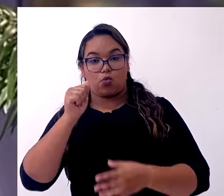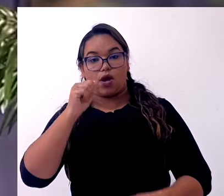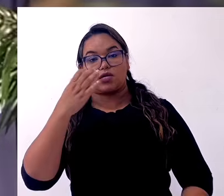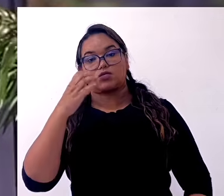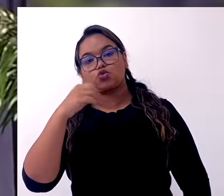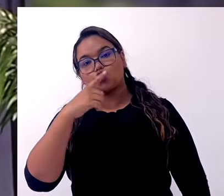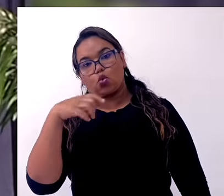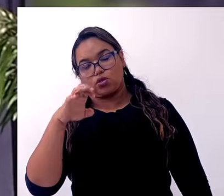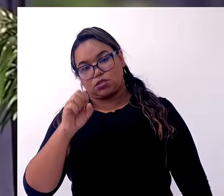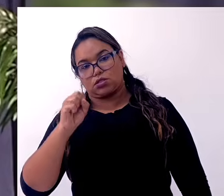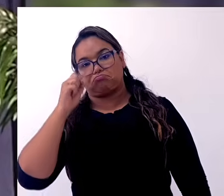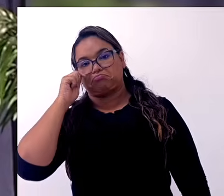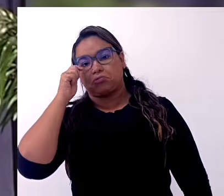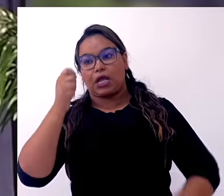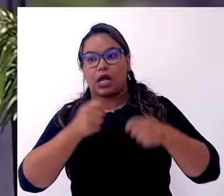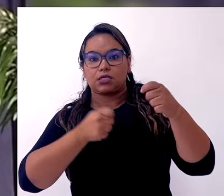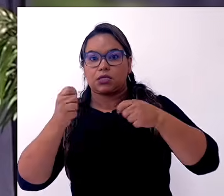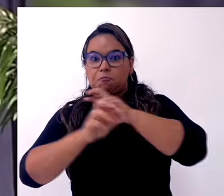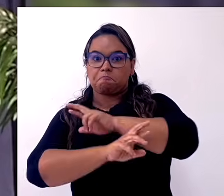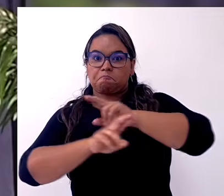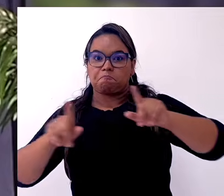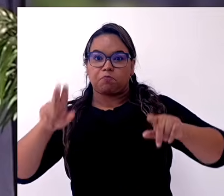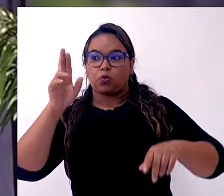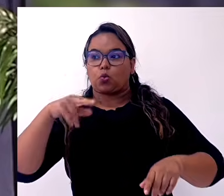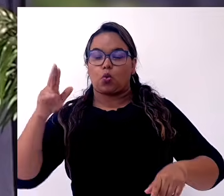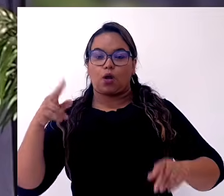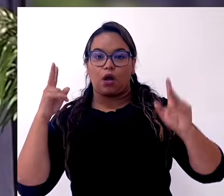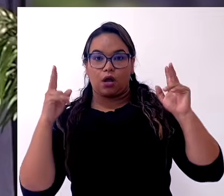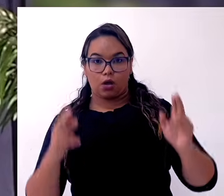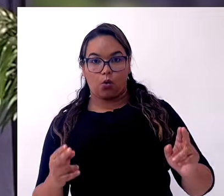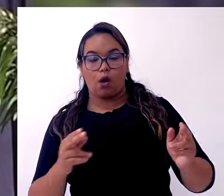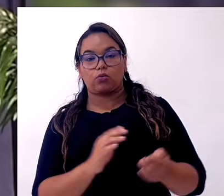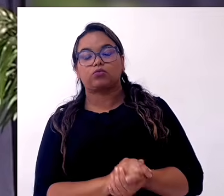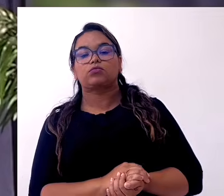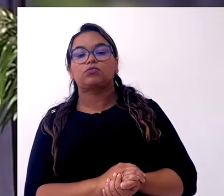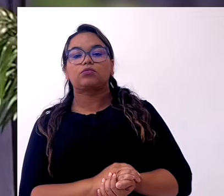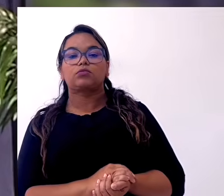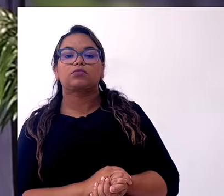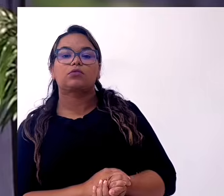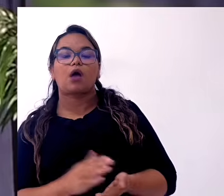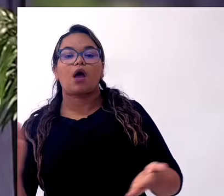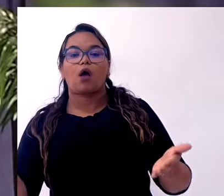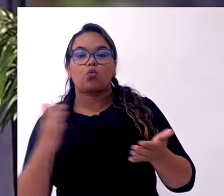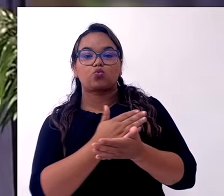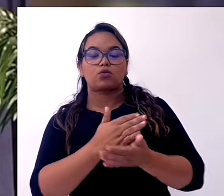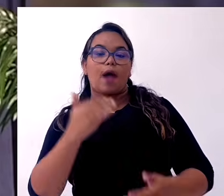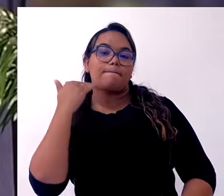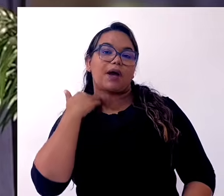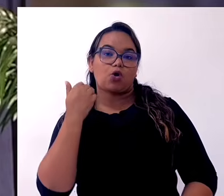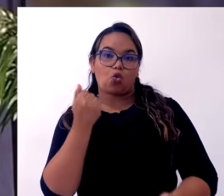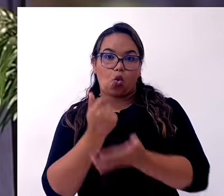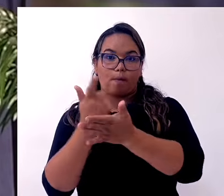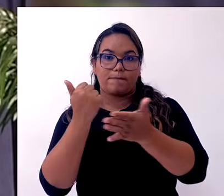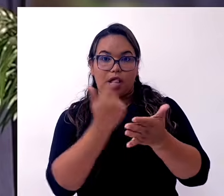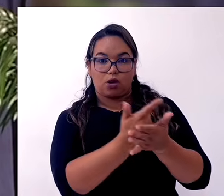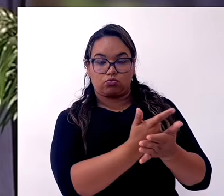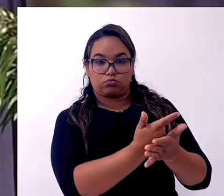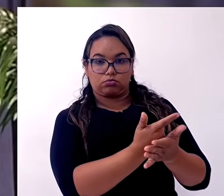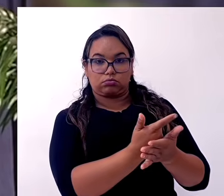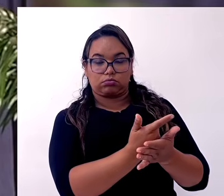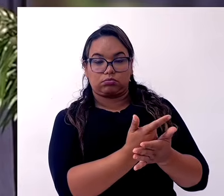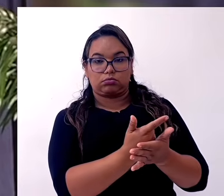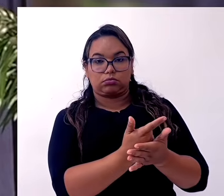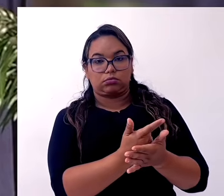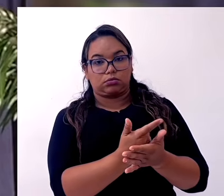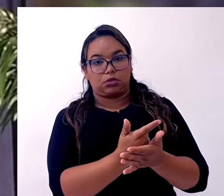poder imaginar o que causou o acidente, e eles fizeram a mesma coisa no caso das Torres Gêmeas. 3 dias antes que esses edifícios